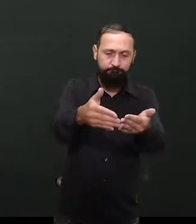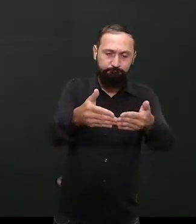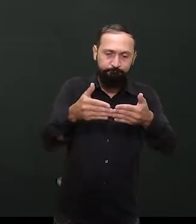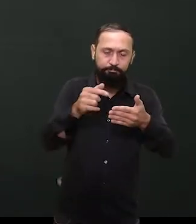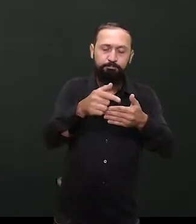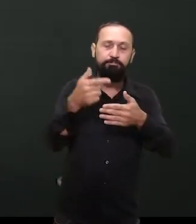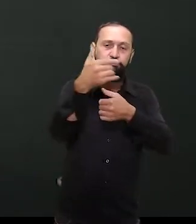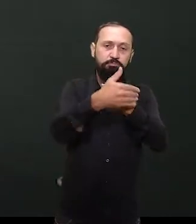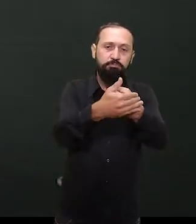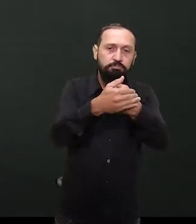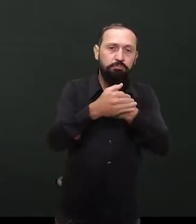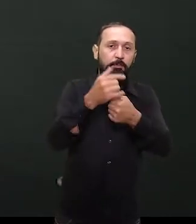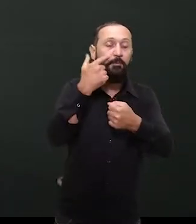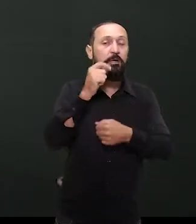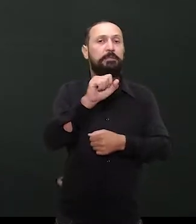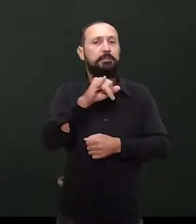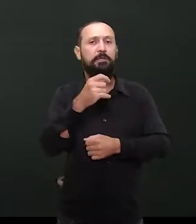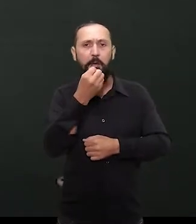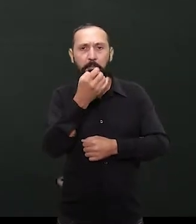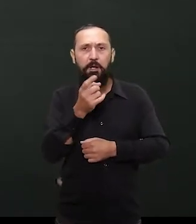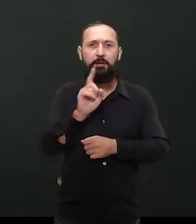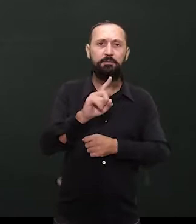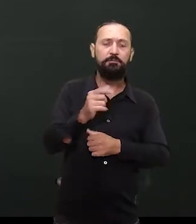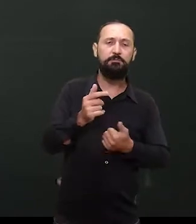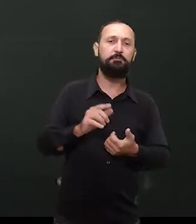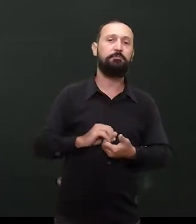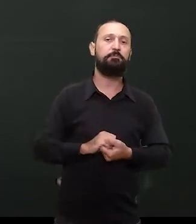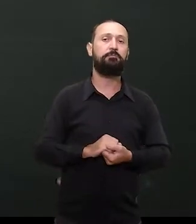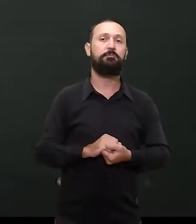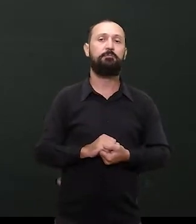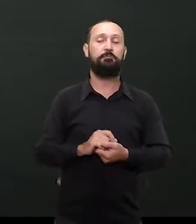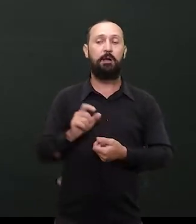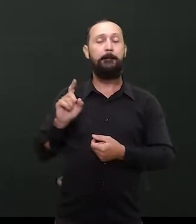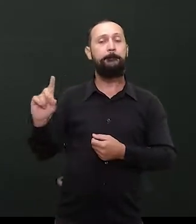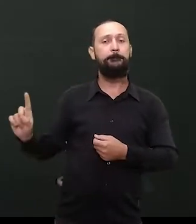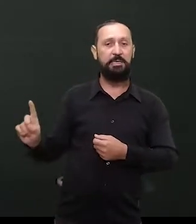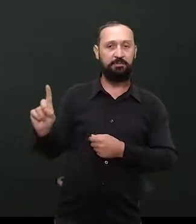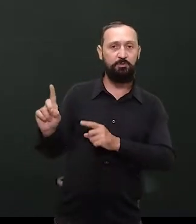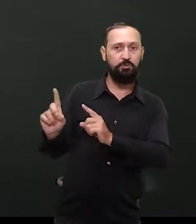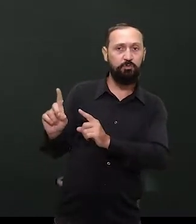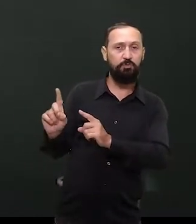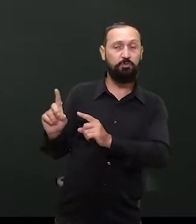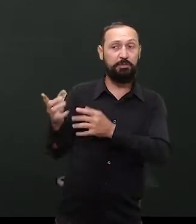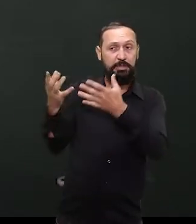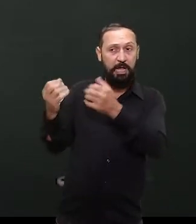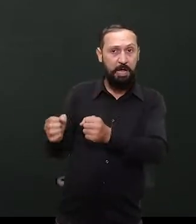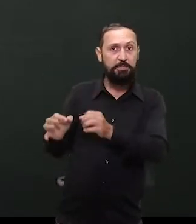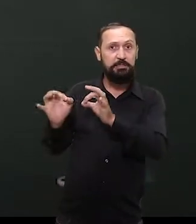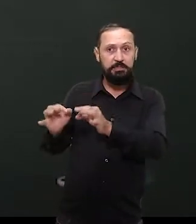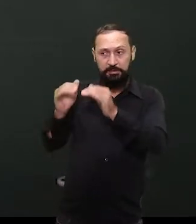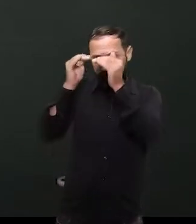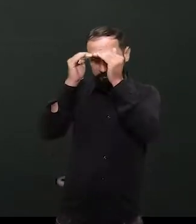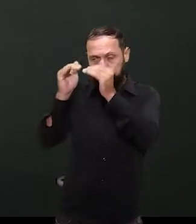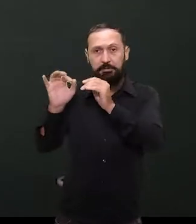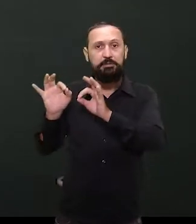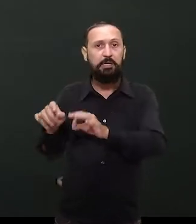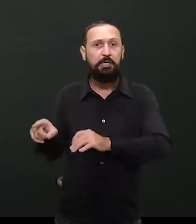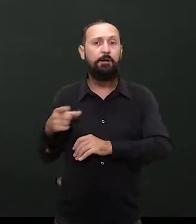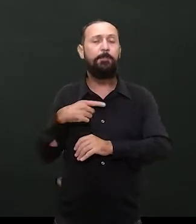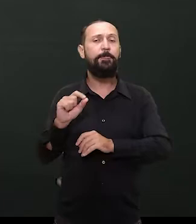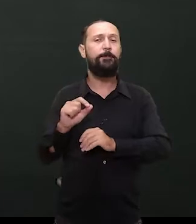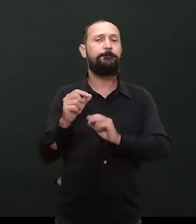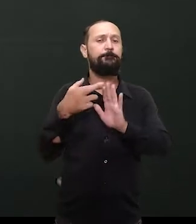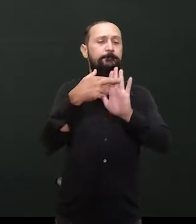medida protetiva para ver se a medida protetiva estar OK se ela está funcionando o seu autor está obedecendo em